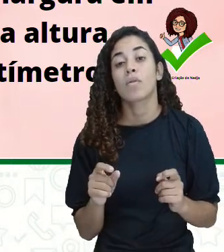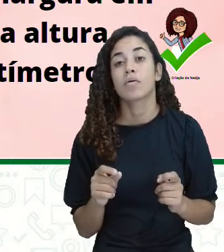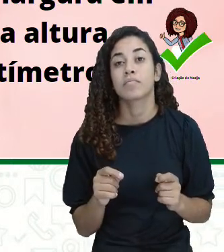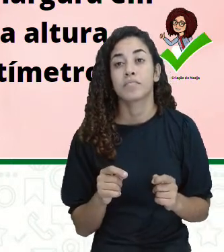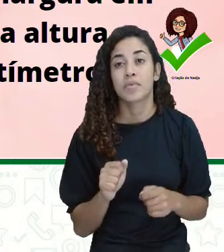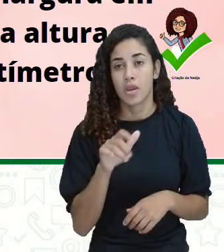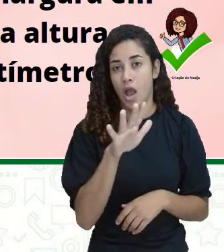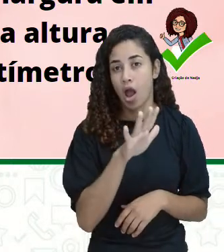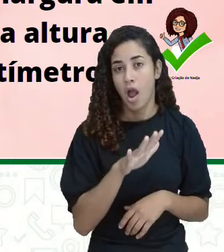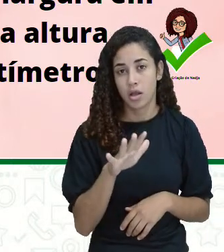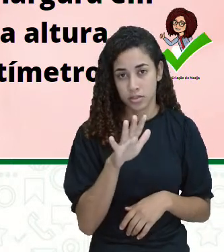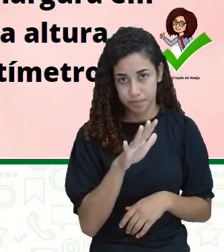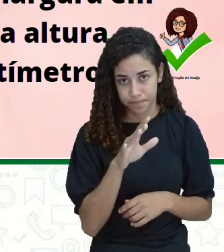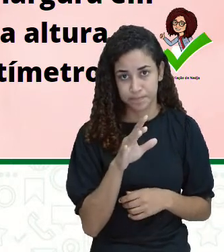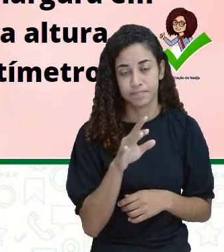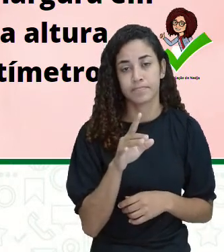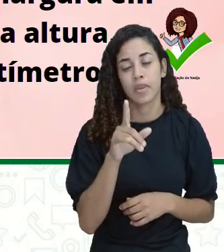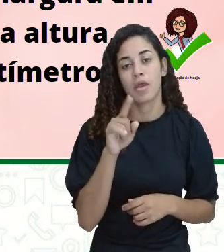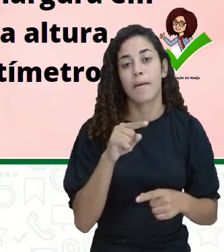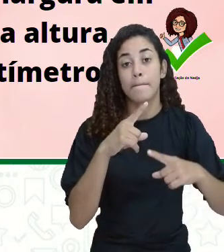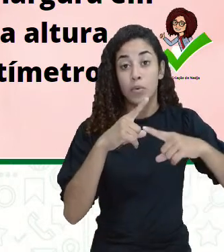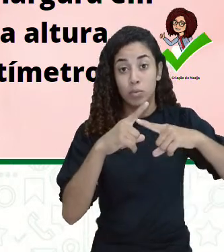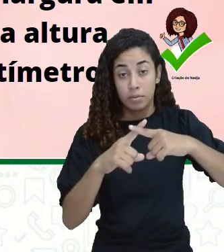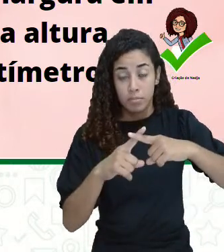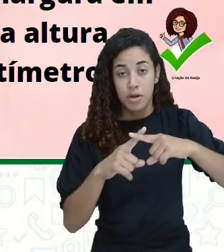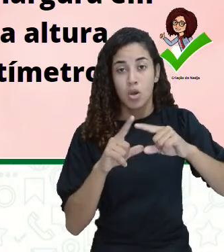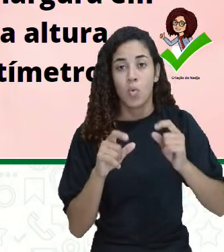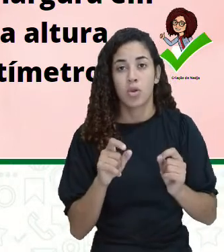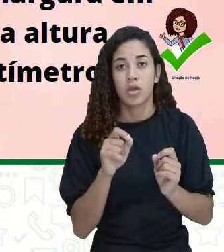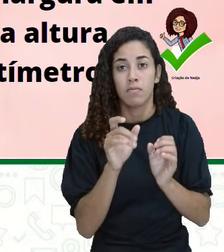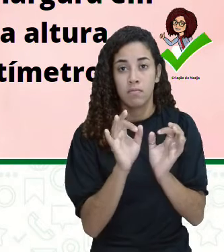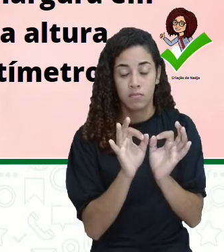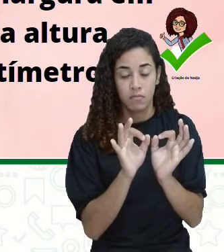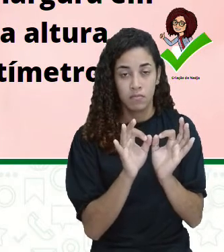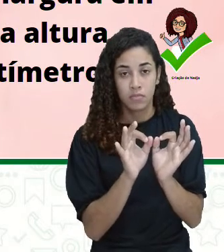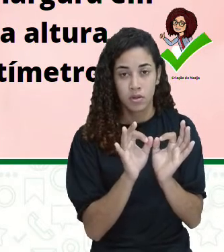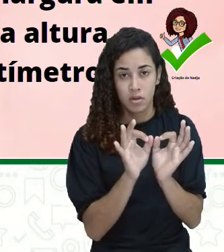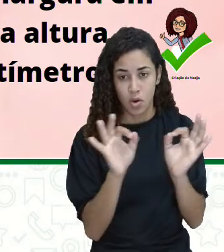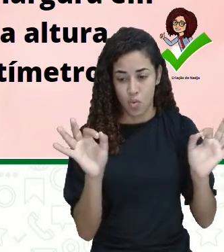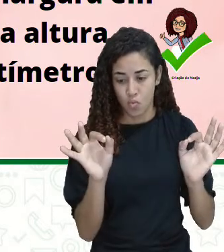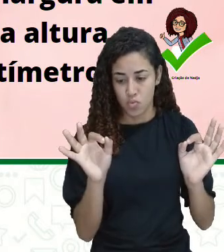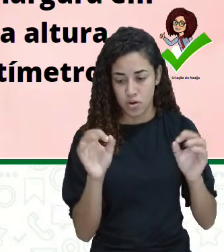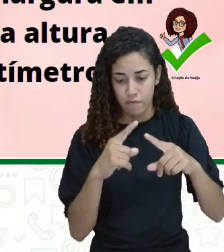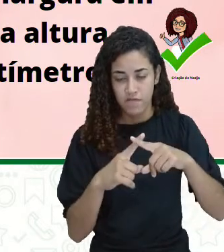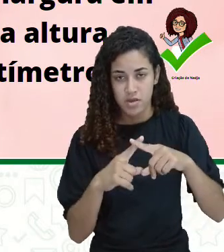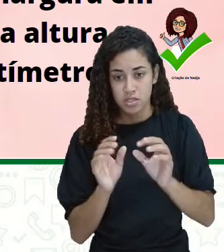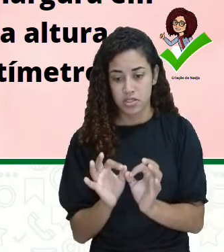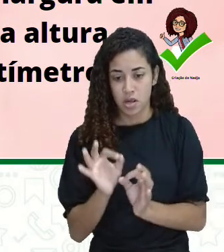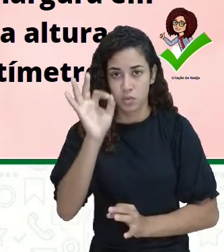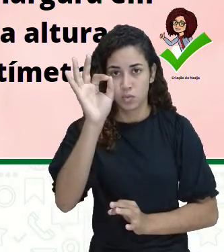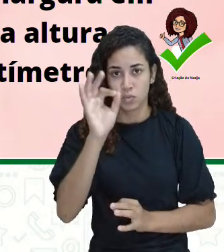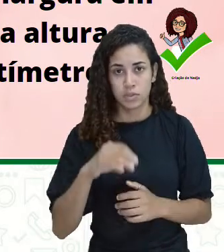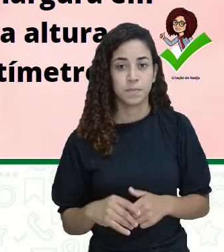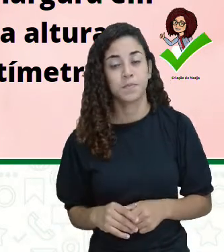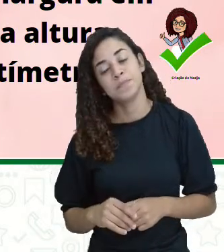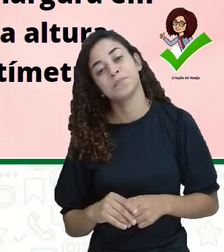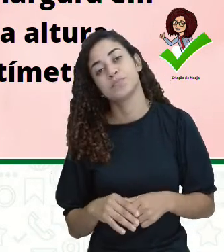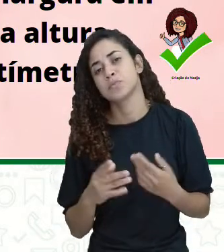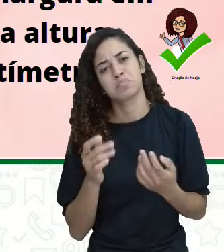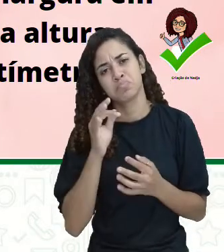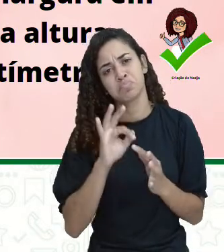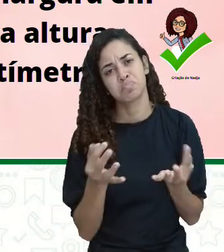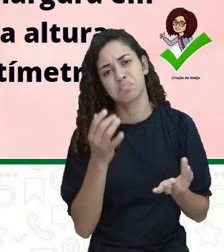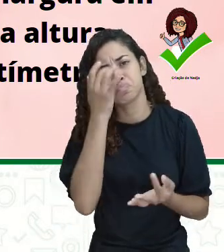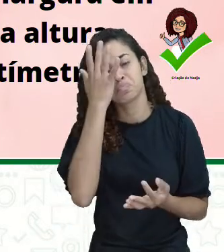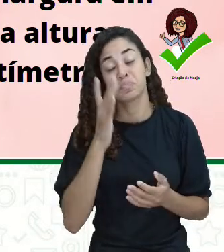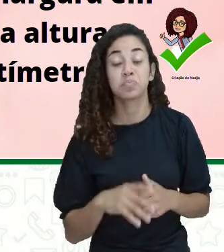área dessa figura, ela é multiplicar largura pela altura, certo? Então, simples